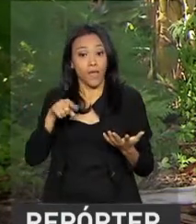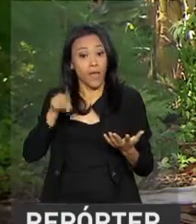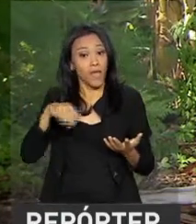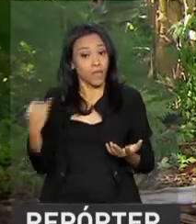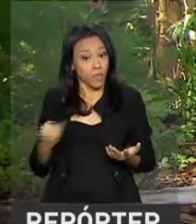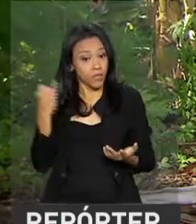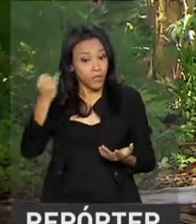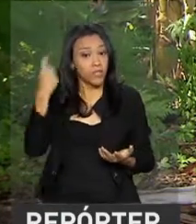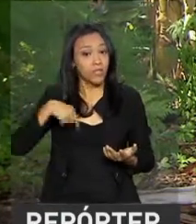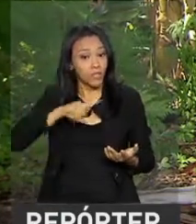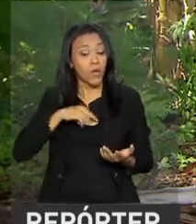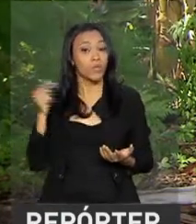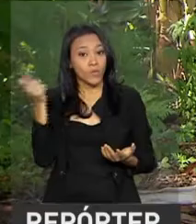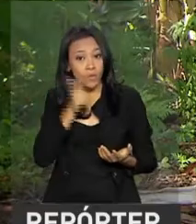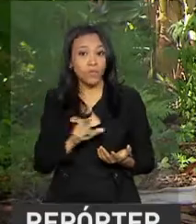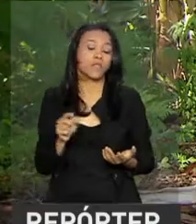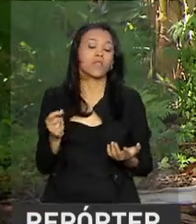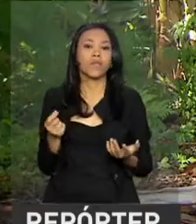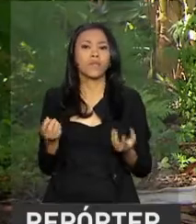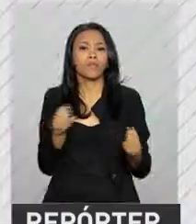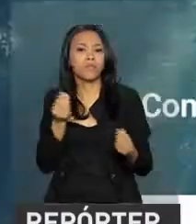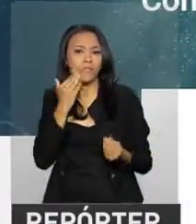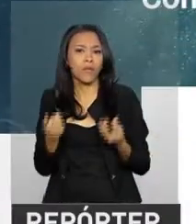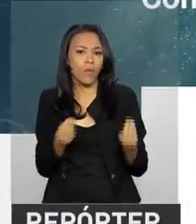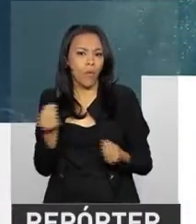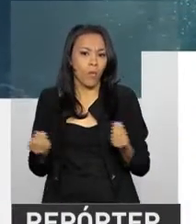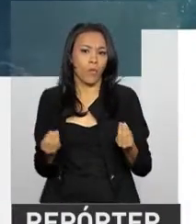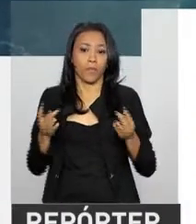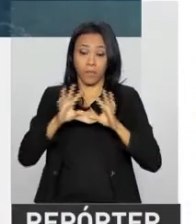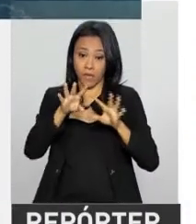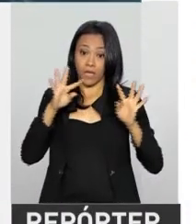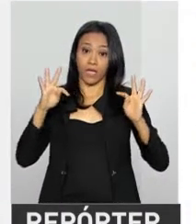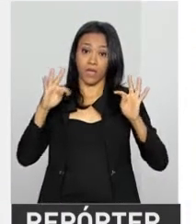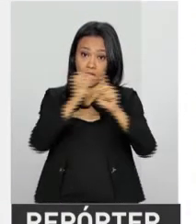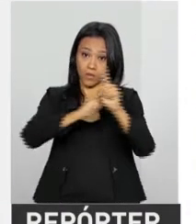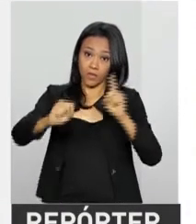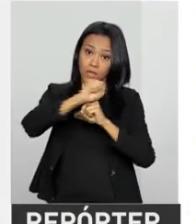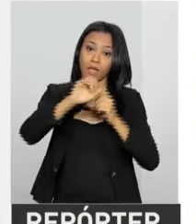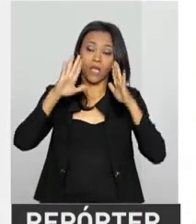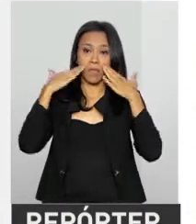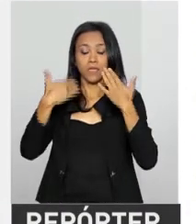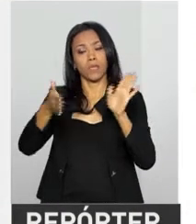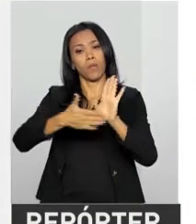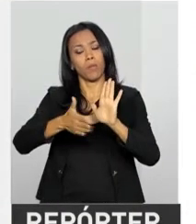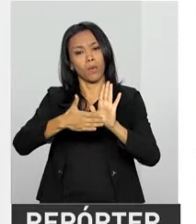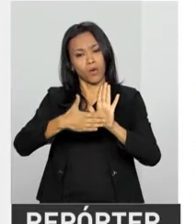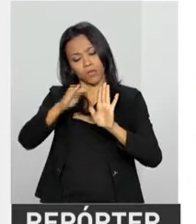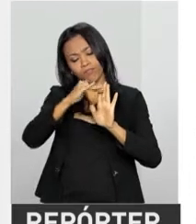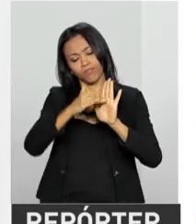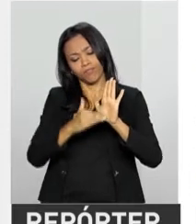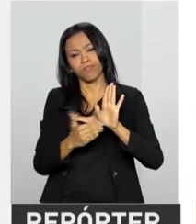importante é que a gente possa abordar isso é de outra maneira para que a sociedade apresente mais propostas ao fórum cidadão